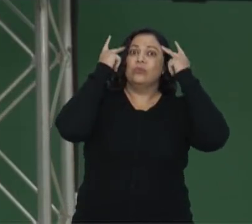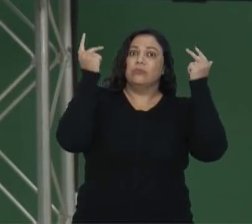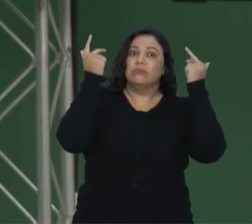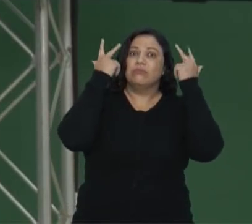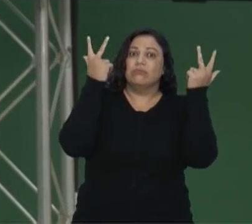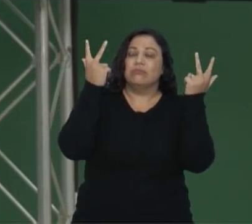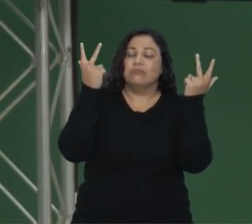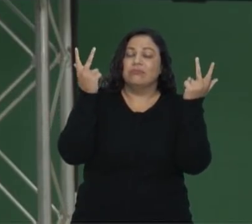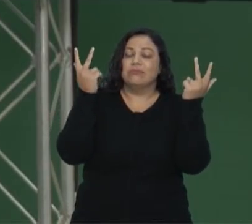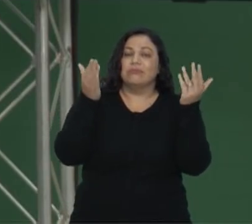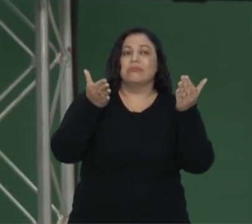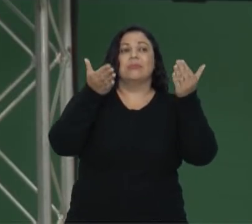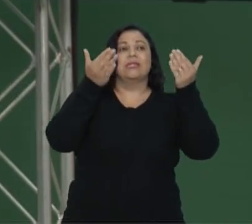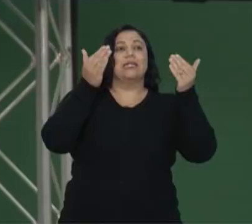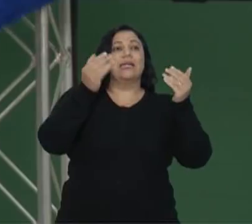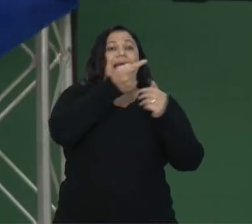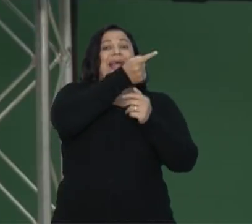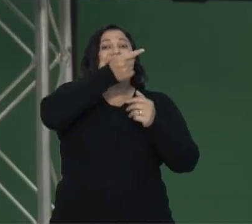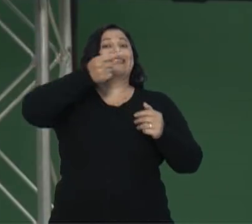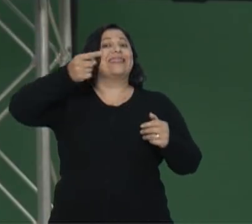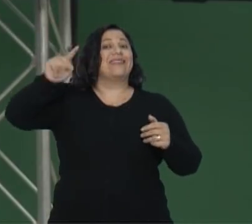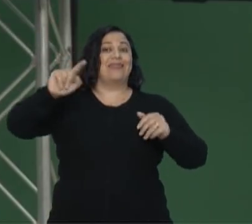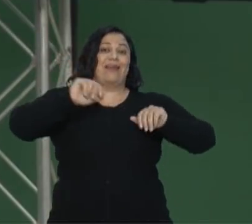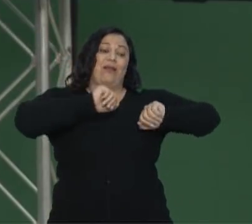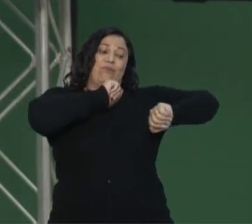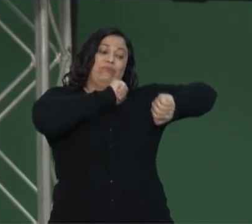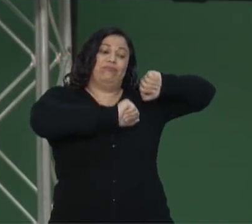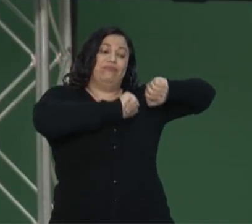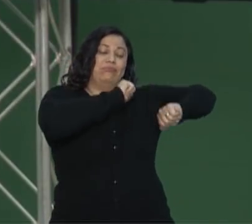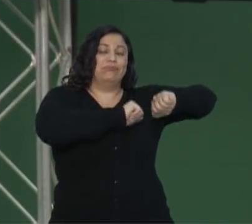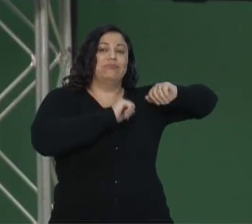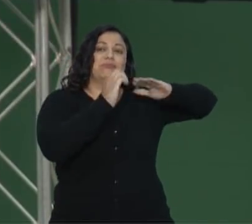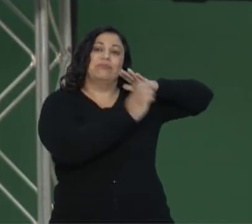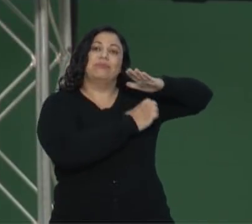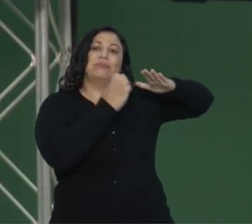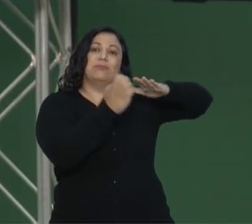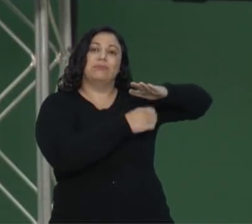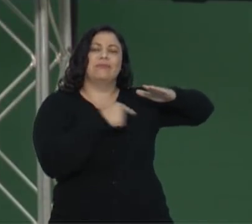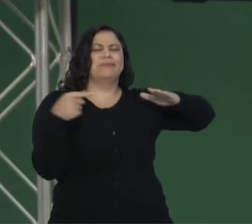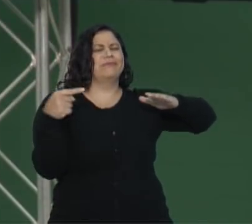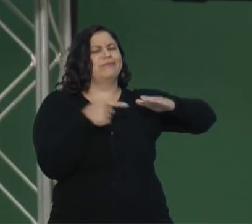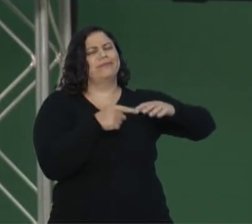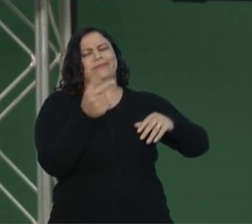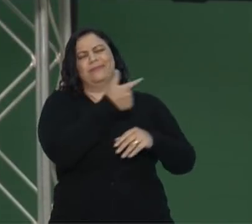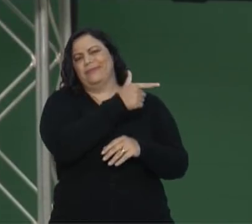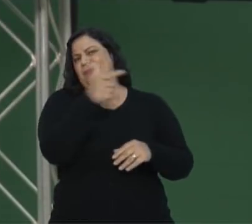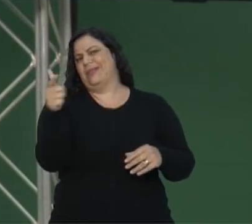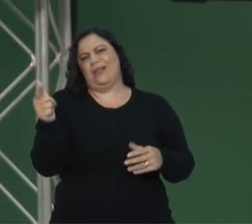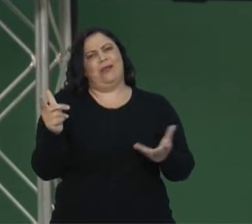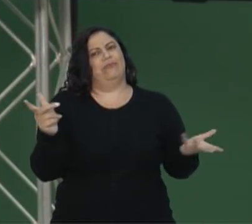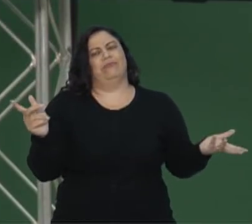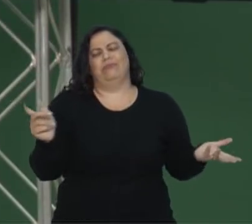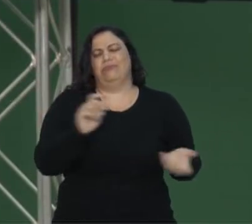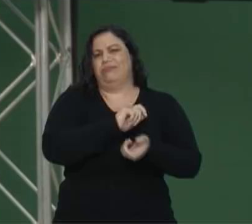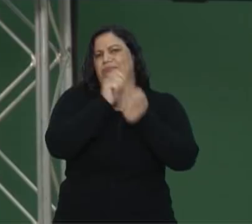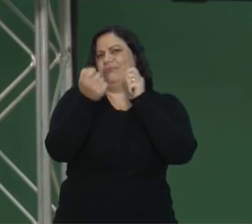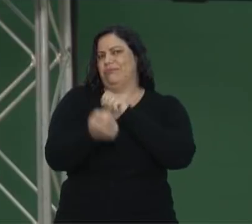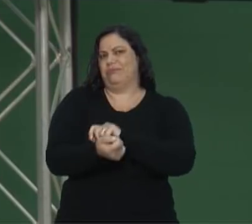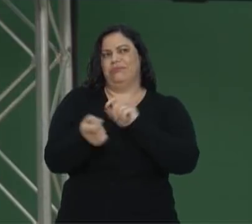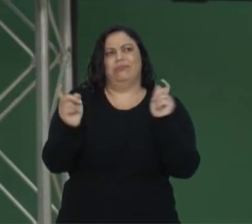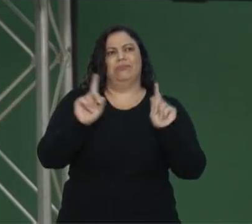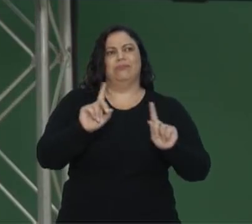natureza, natural, não manufaturado, não passou por nenhum processo de transformação pelo